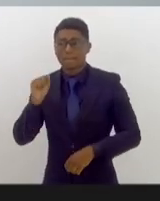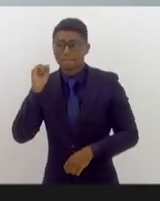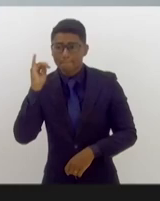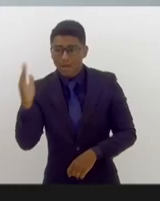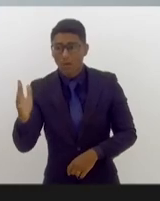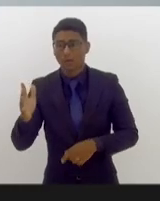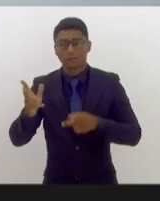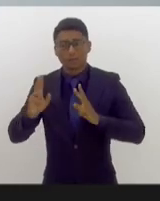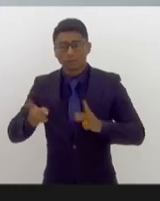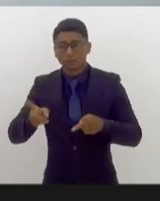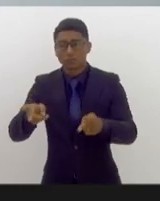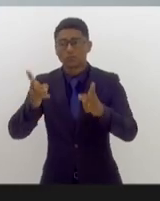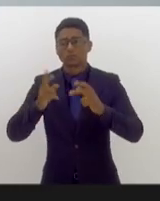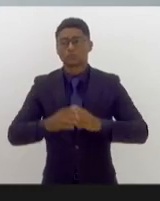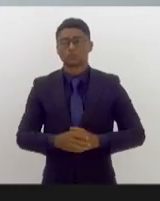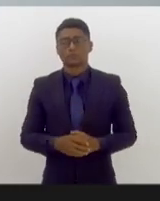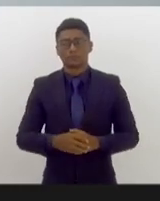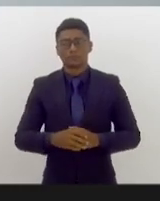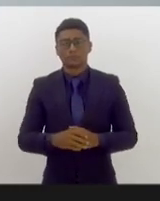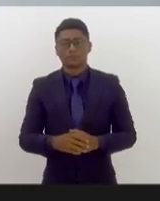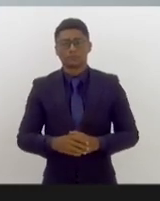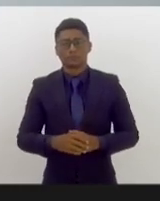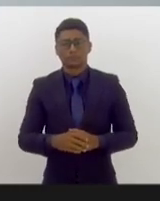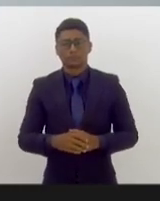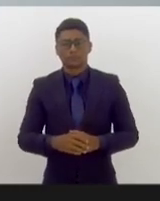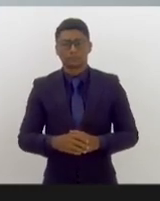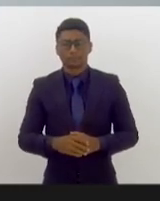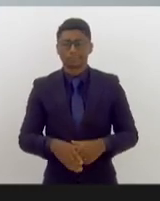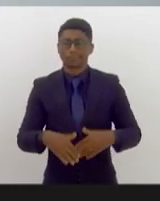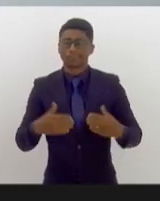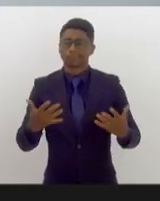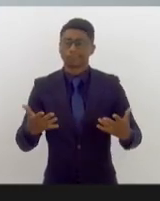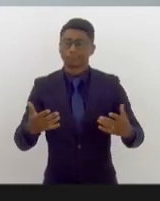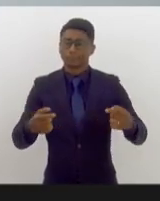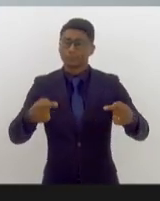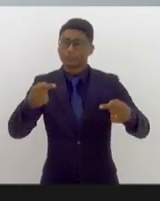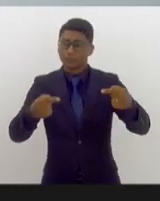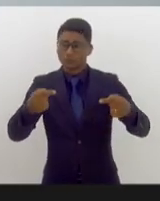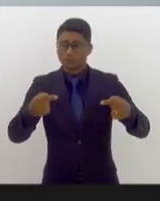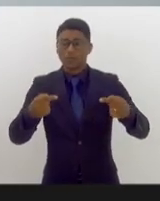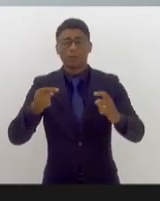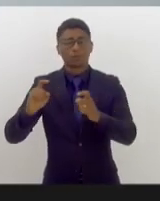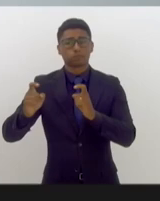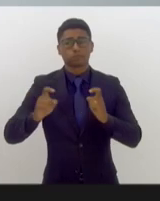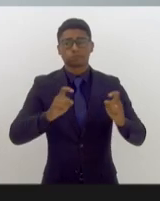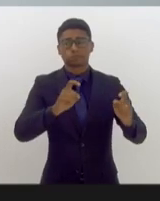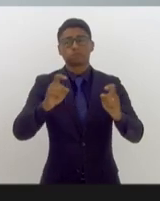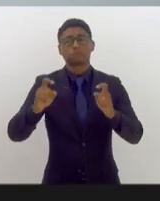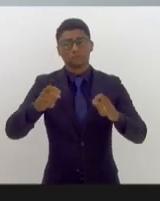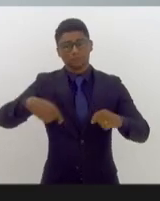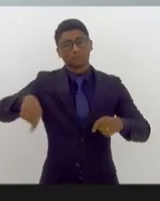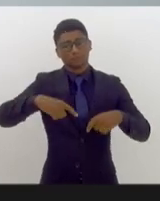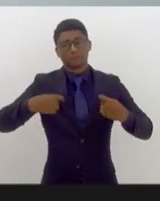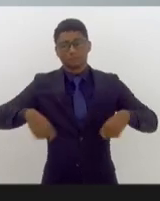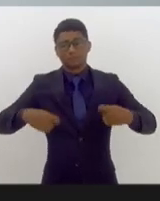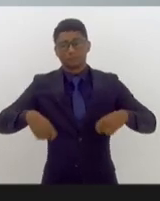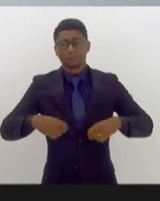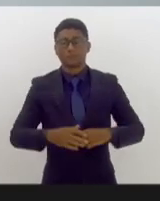situação dramática cuja discussão precisa estar presente quando nós